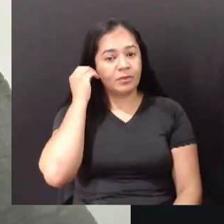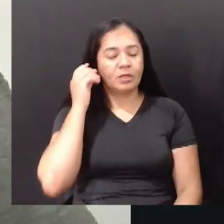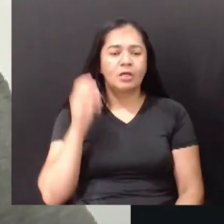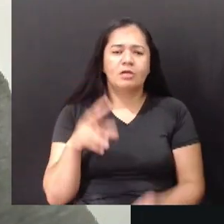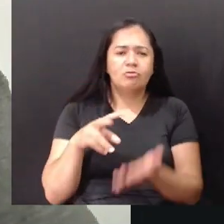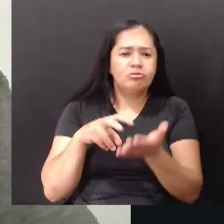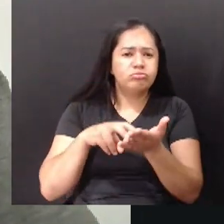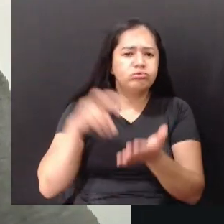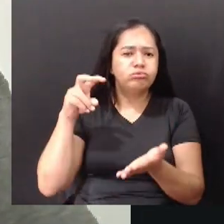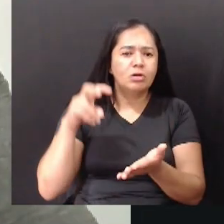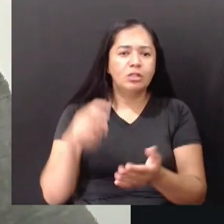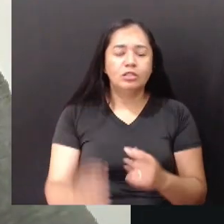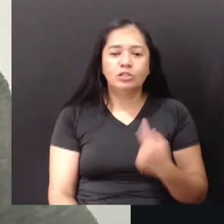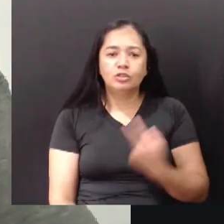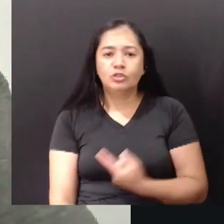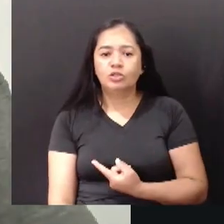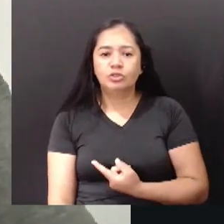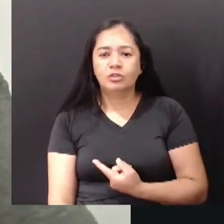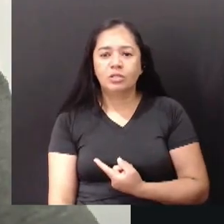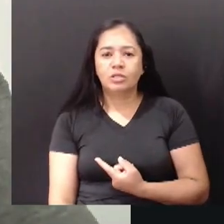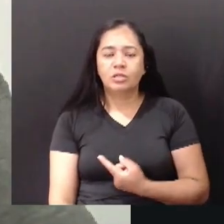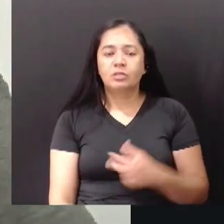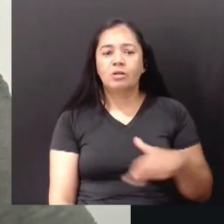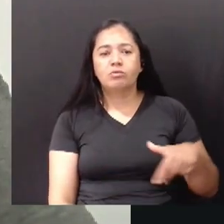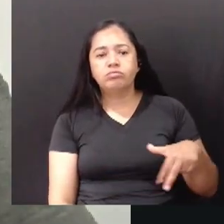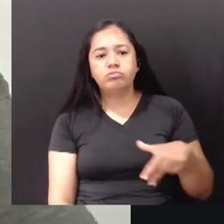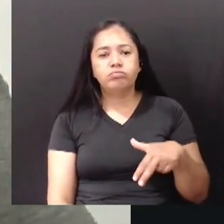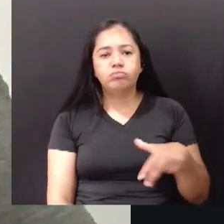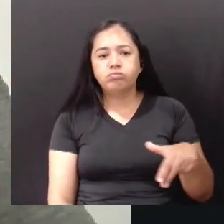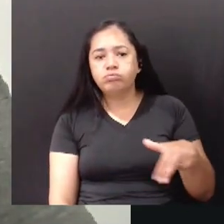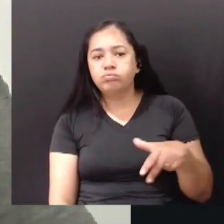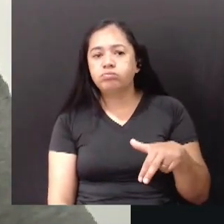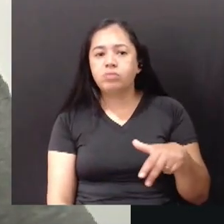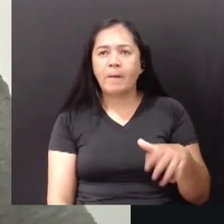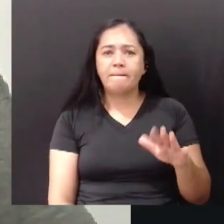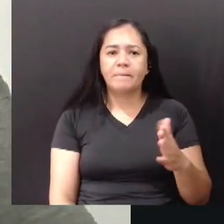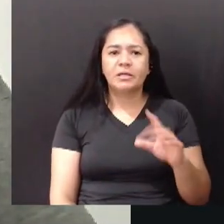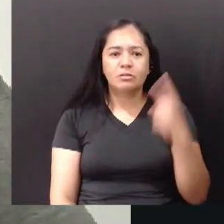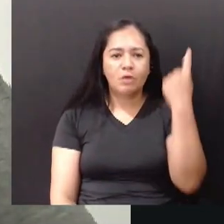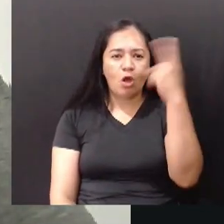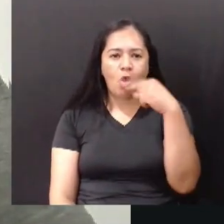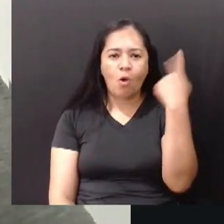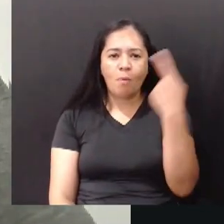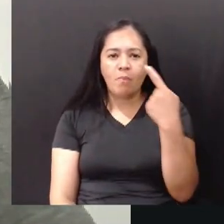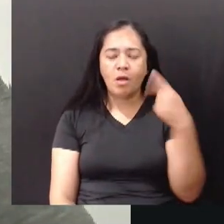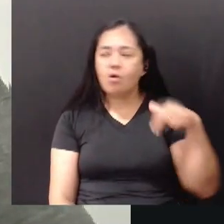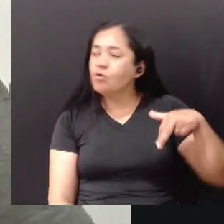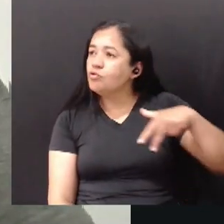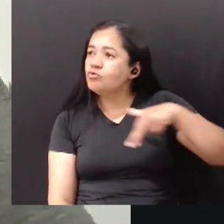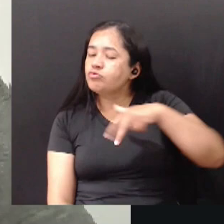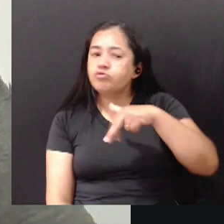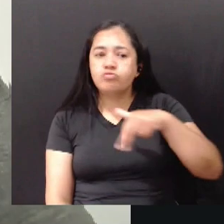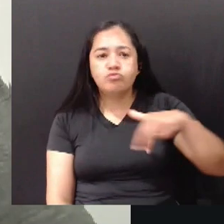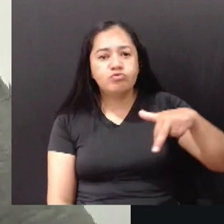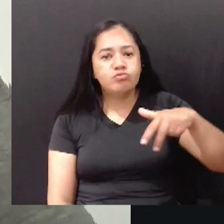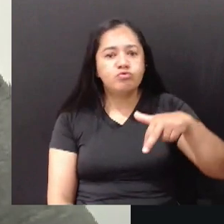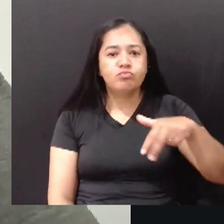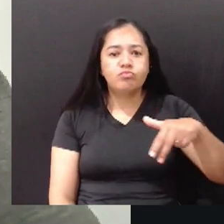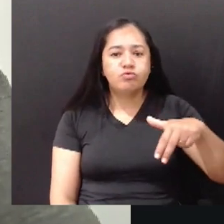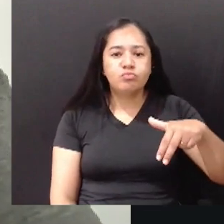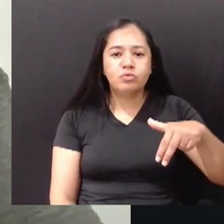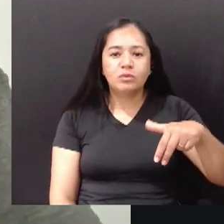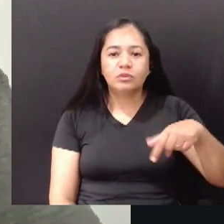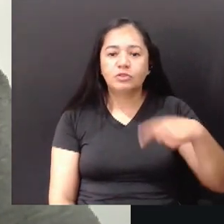gente era cedinho já, a gente já tinha caminhado um pouco, fazia cerca de 1 hora que a gente estava fazendo a